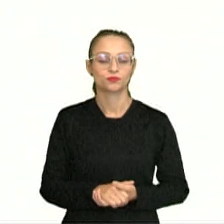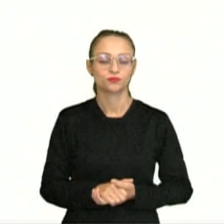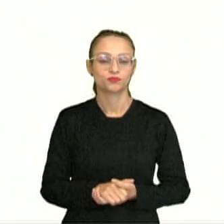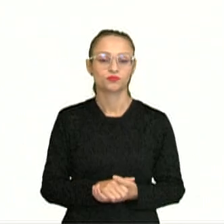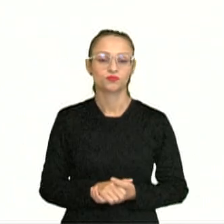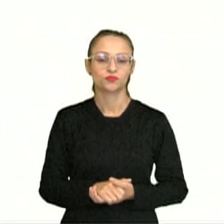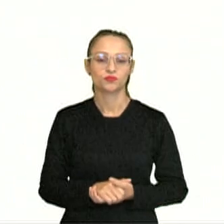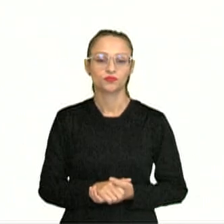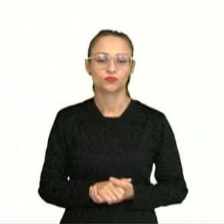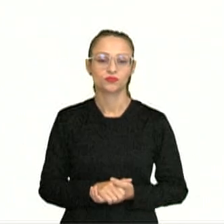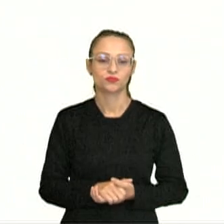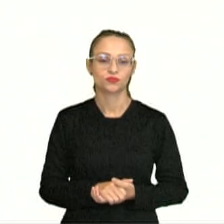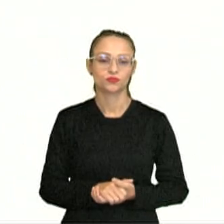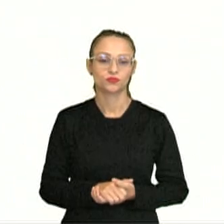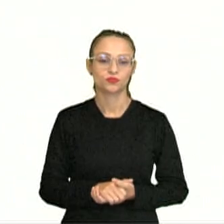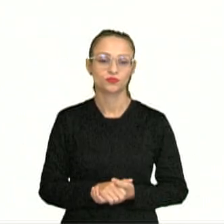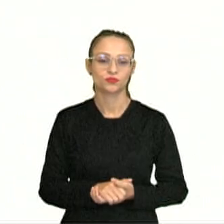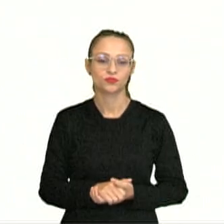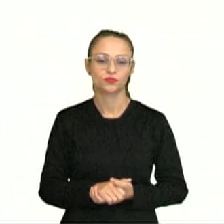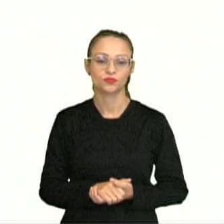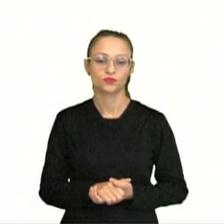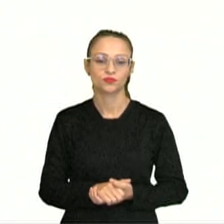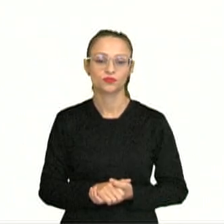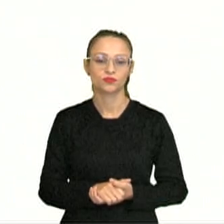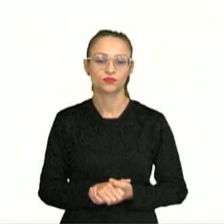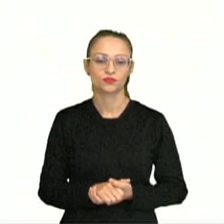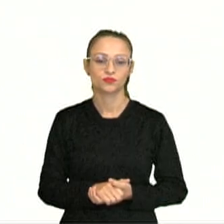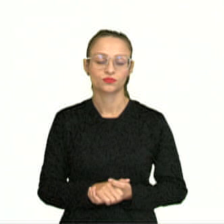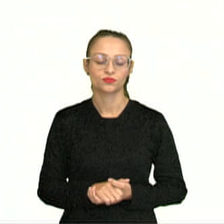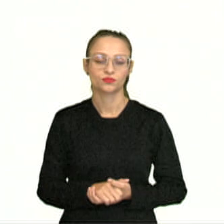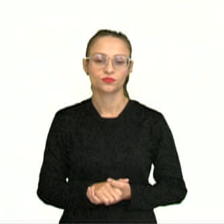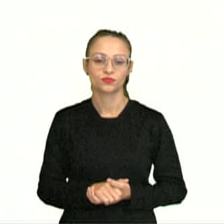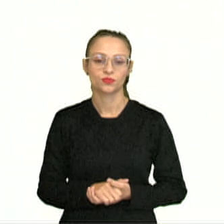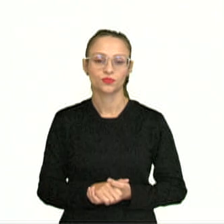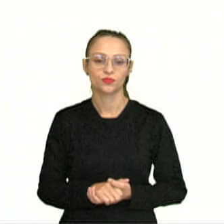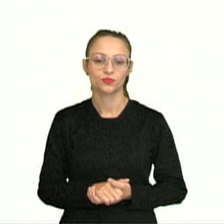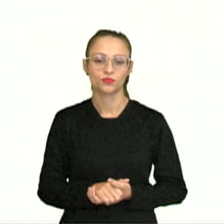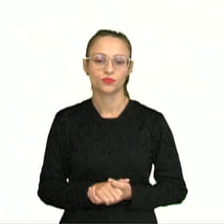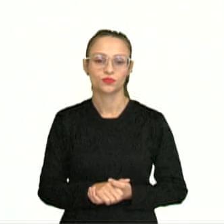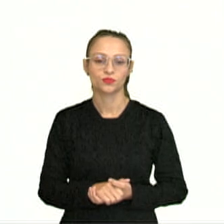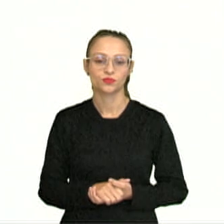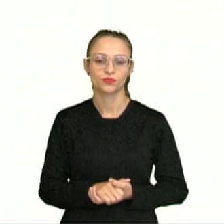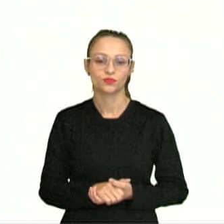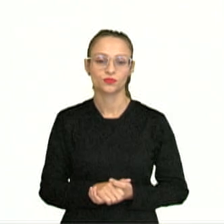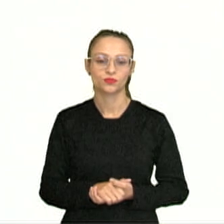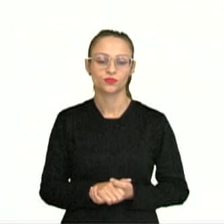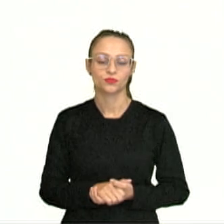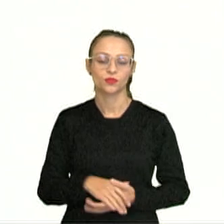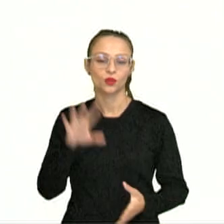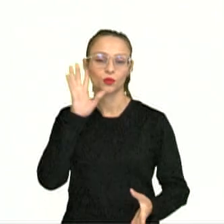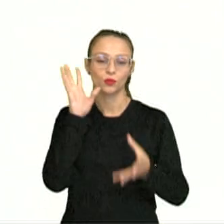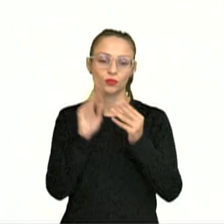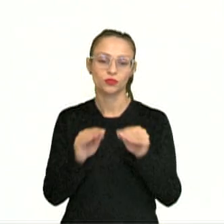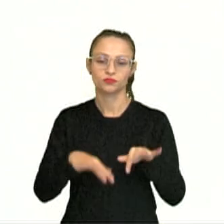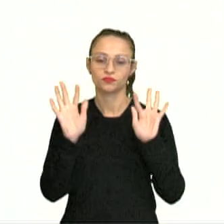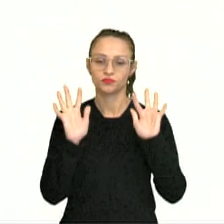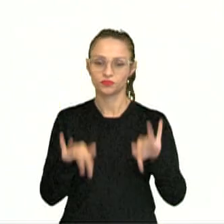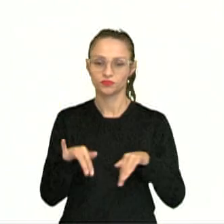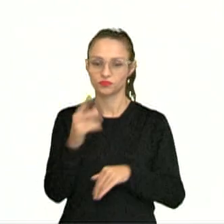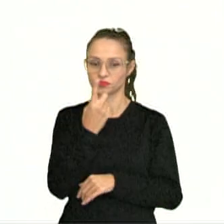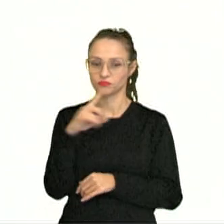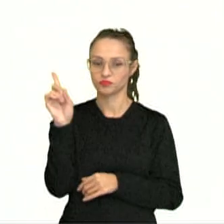Sequências que ilustram e ou expandem a ideia principal. Conclusão, que é a conclusão.